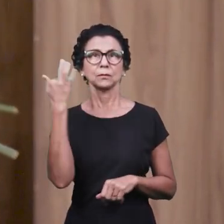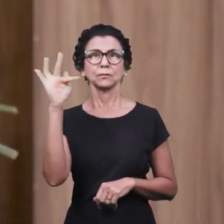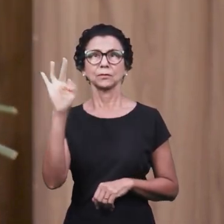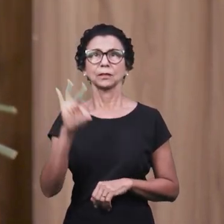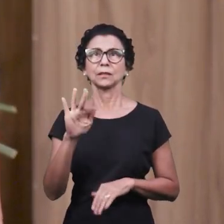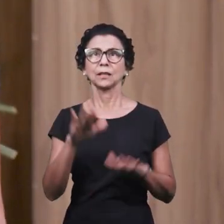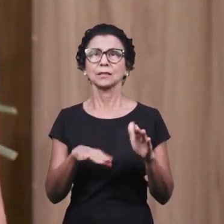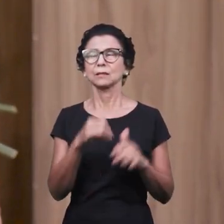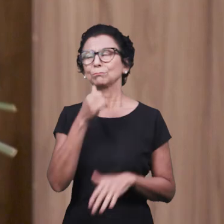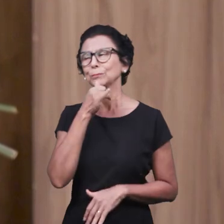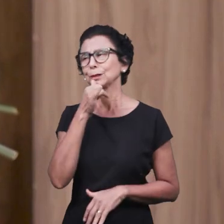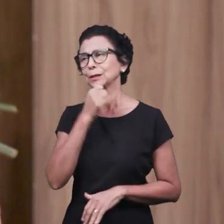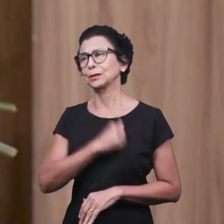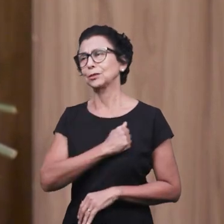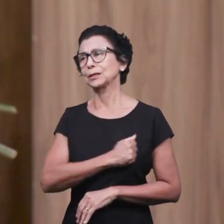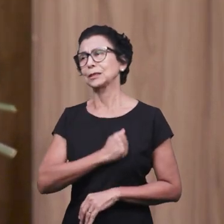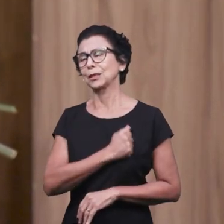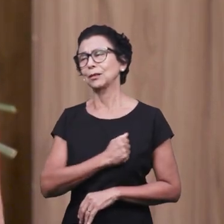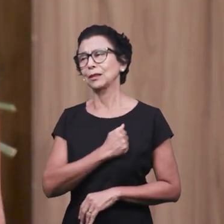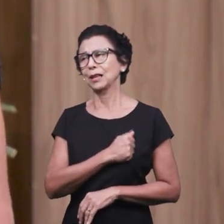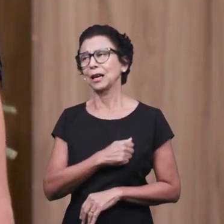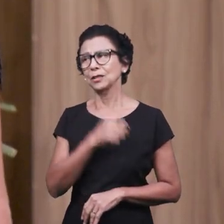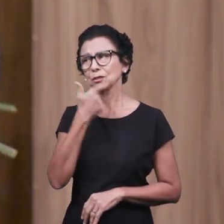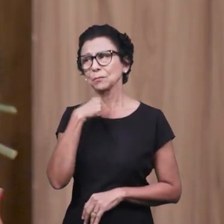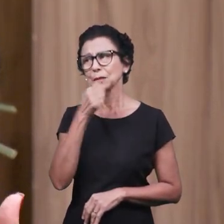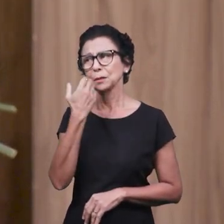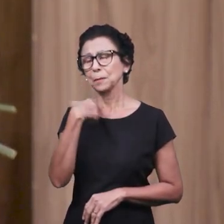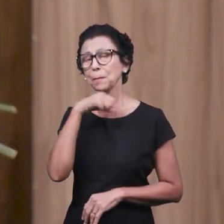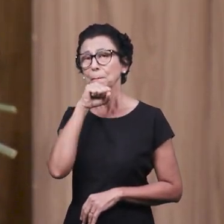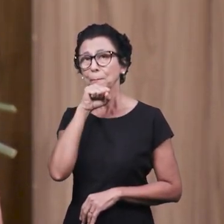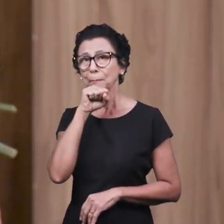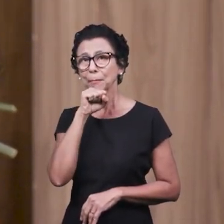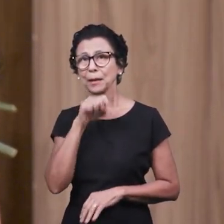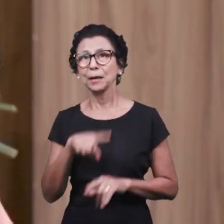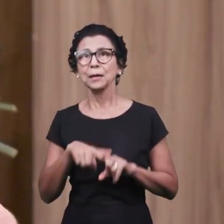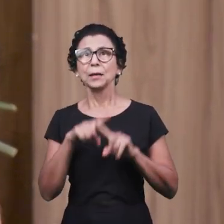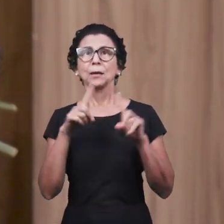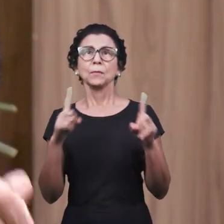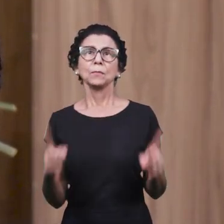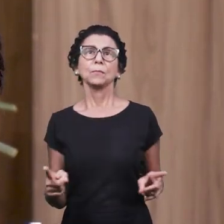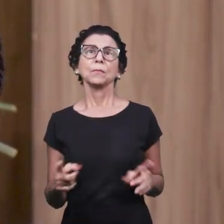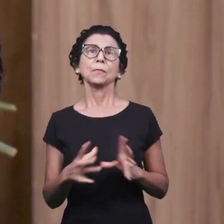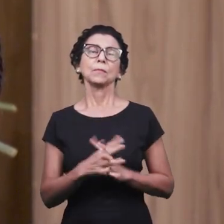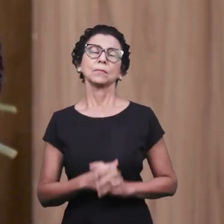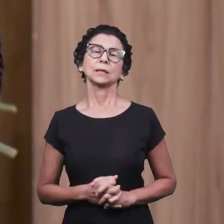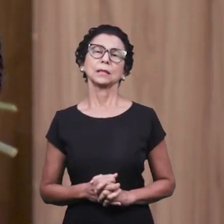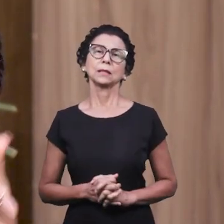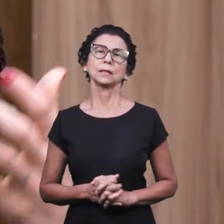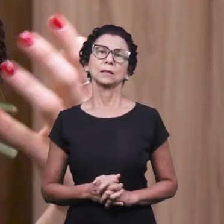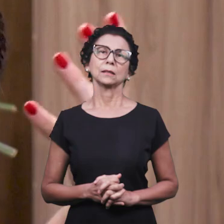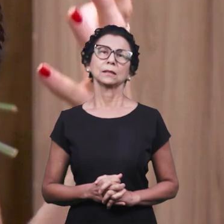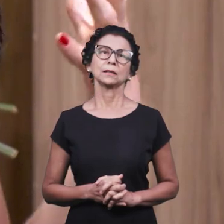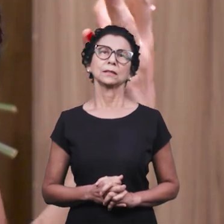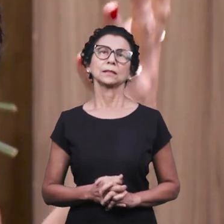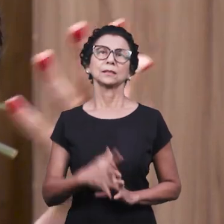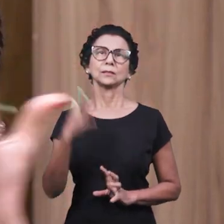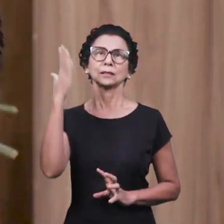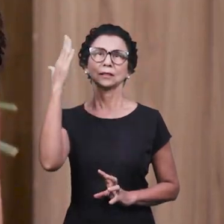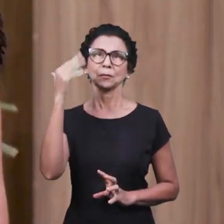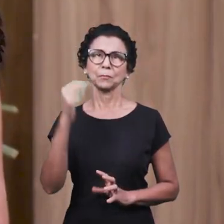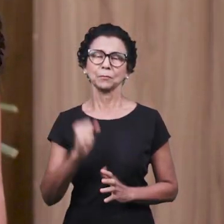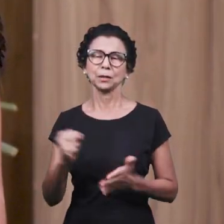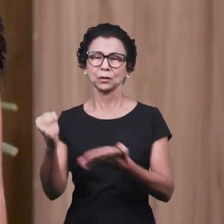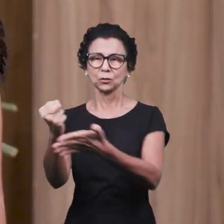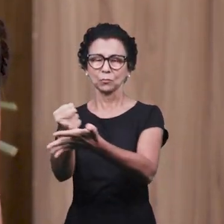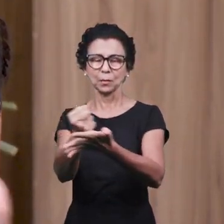triste, morrendo de saudade, muito triste assim mesmo, mas eles sempre me alegravam, eles estavam sempre em prontidão, eu sabia que eu tinha uma rede